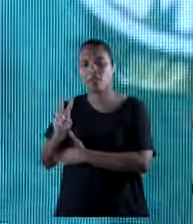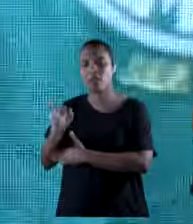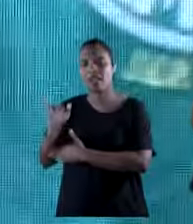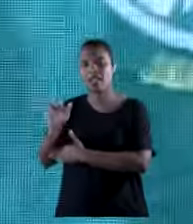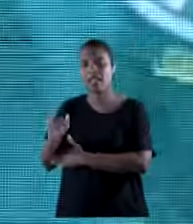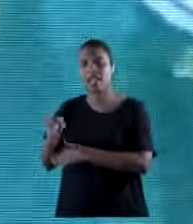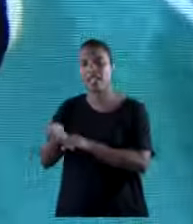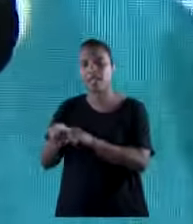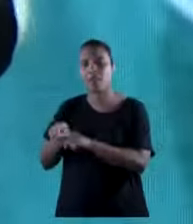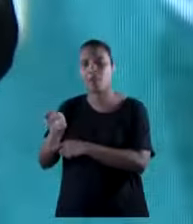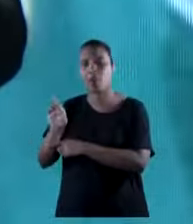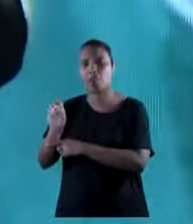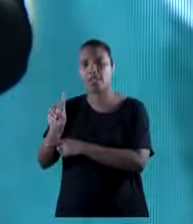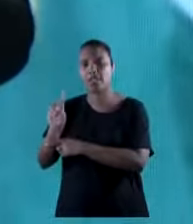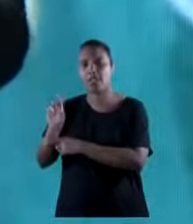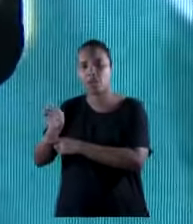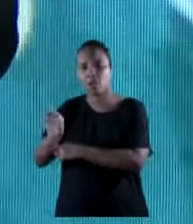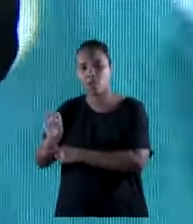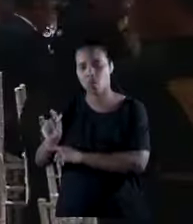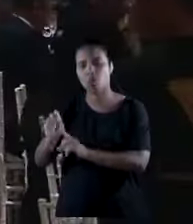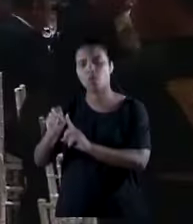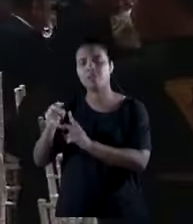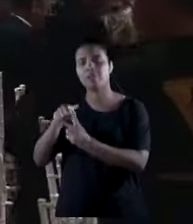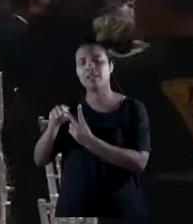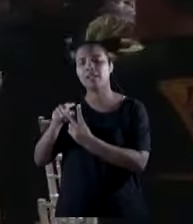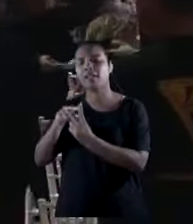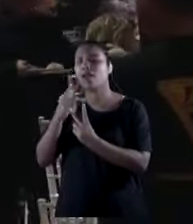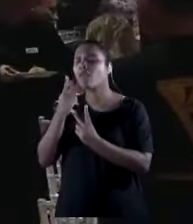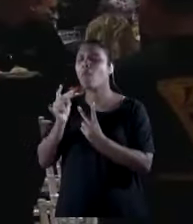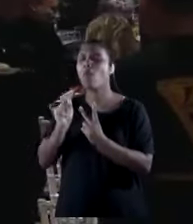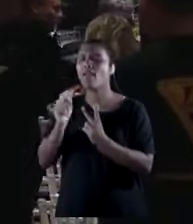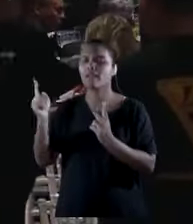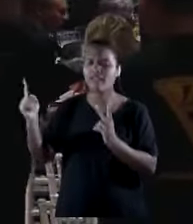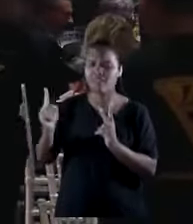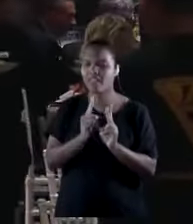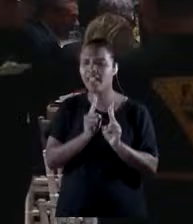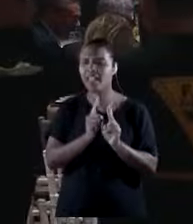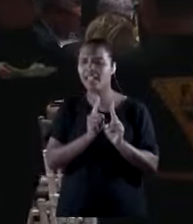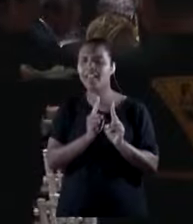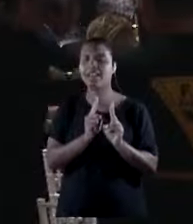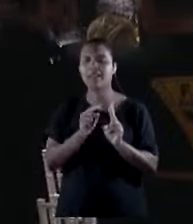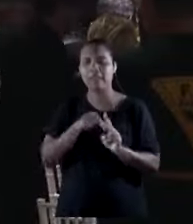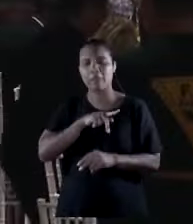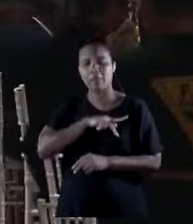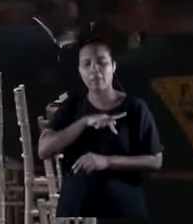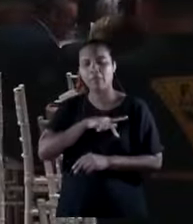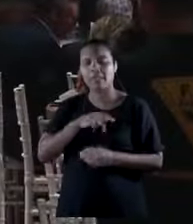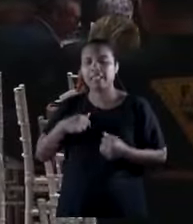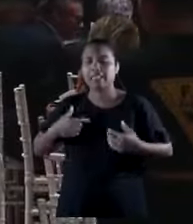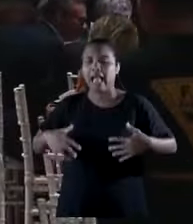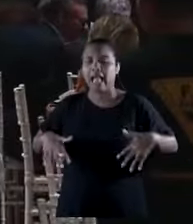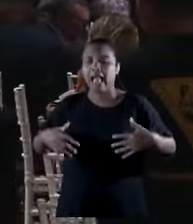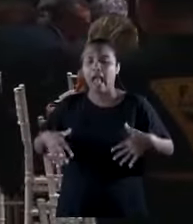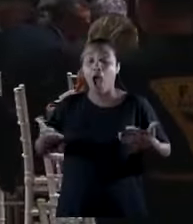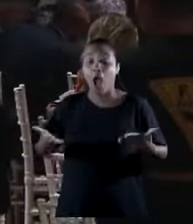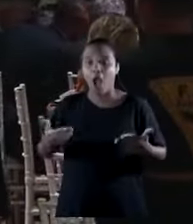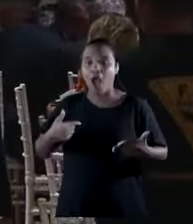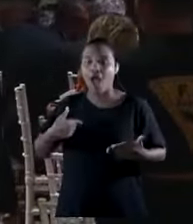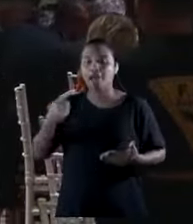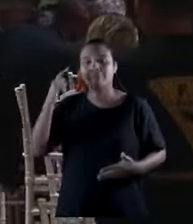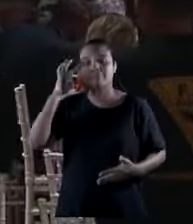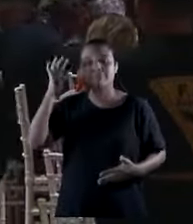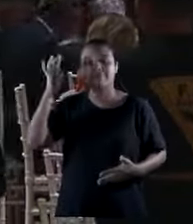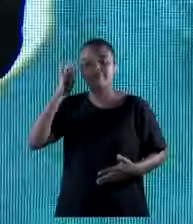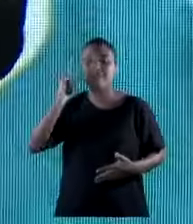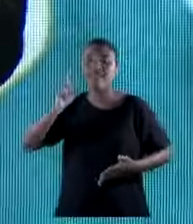perguntavam, e aí, quando você vai vir? E aí que eu via que a ficha estava caindo. E era isso que me incentivava cada vez mais. Quando eu